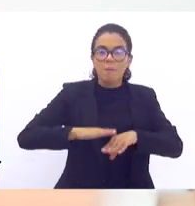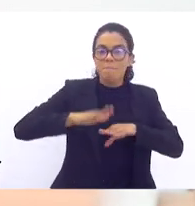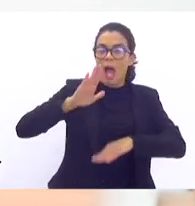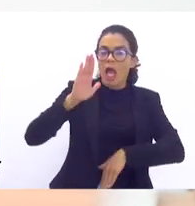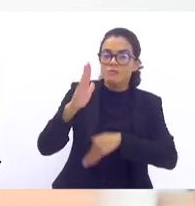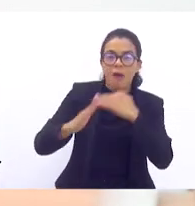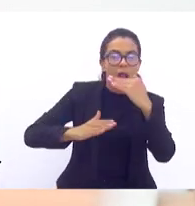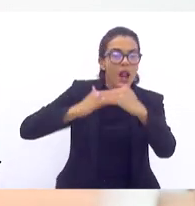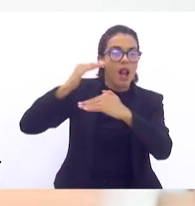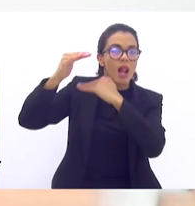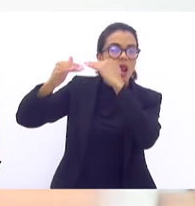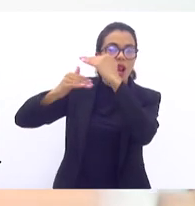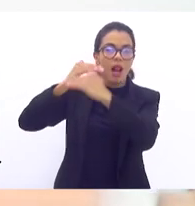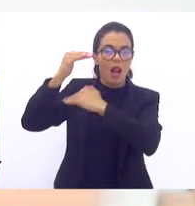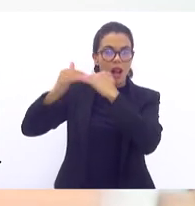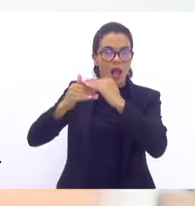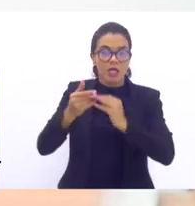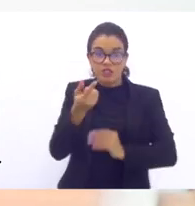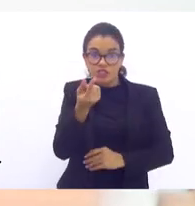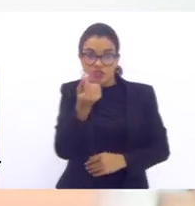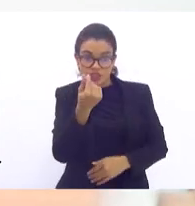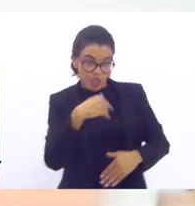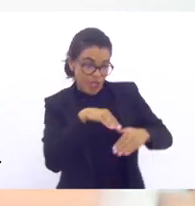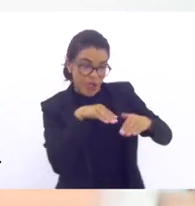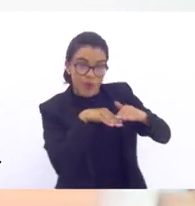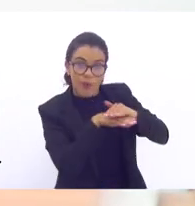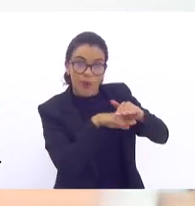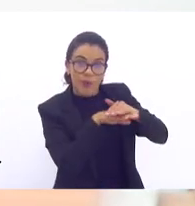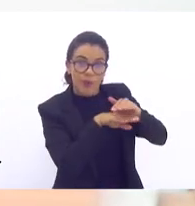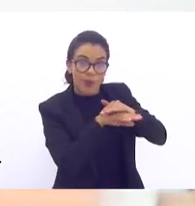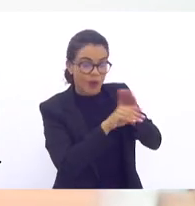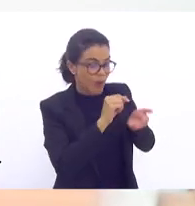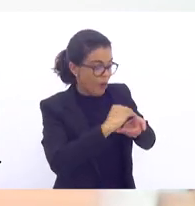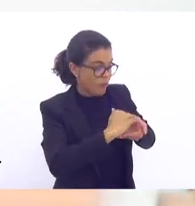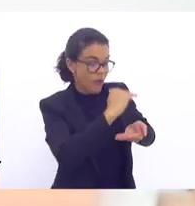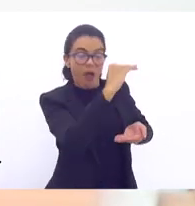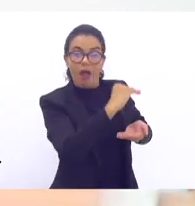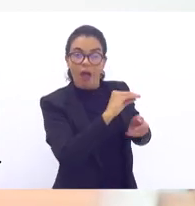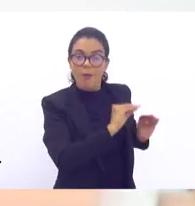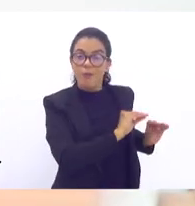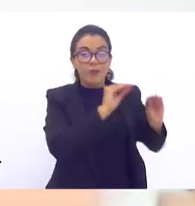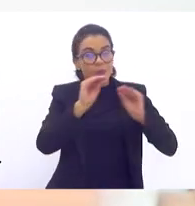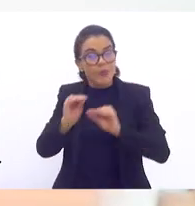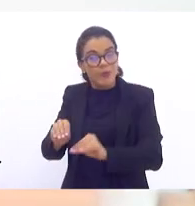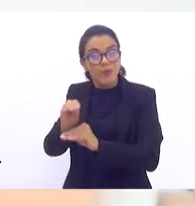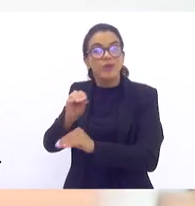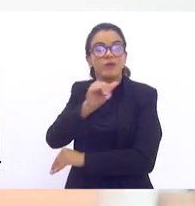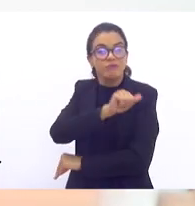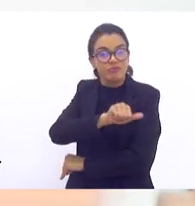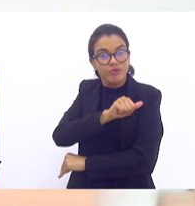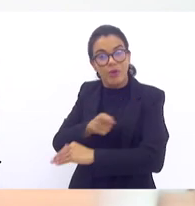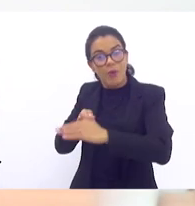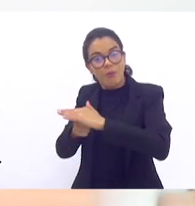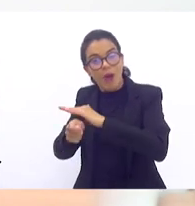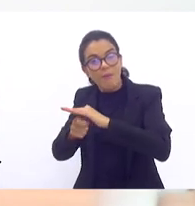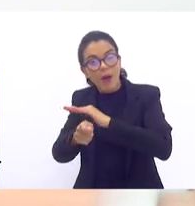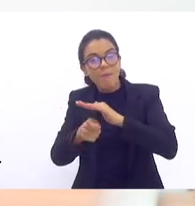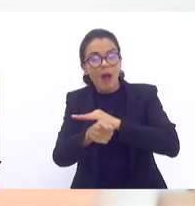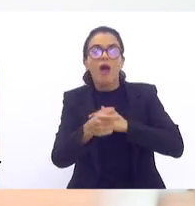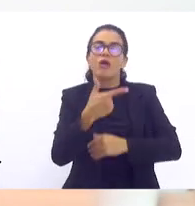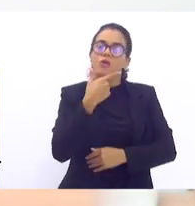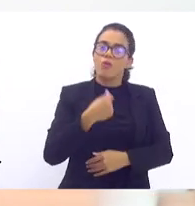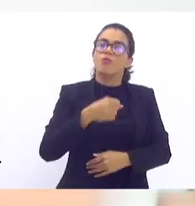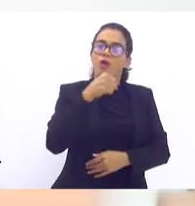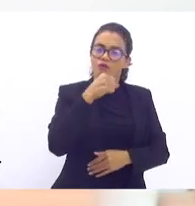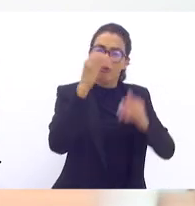se desenvolver Então pega essa economias que que você tem e vai para lá para você poder fazer um investimento e assim o meu avô fez